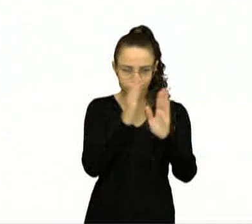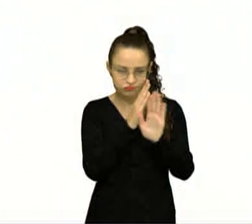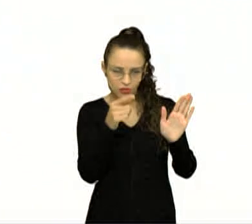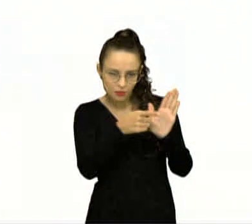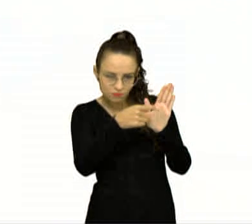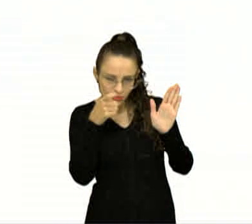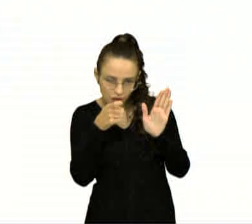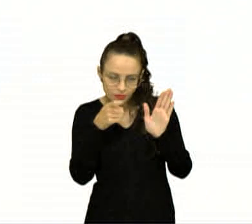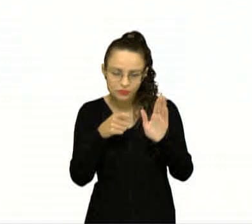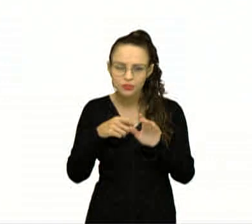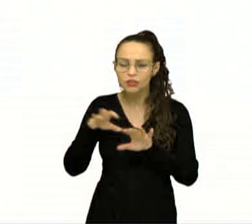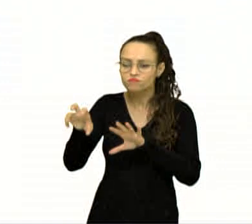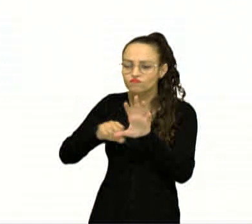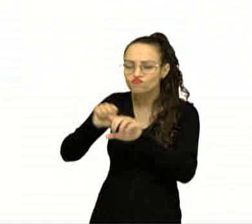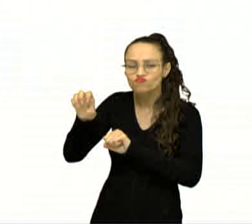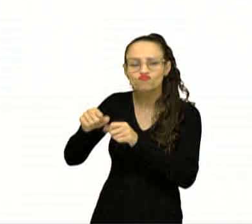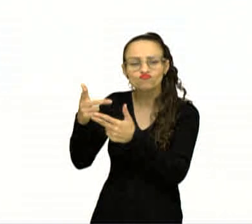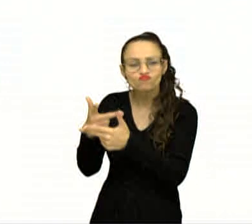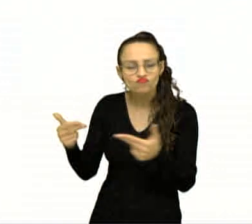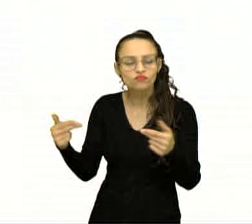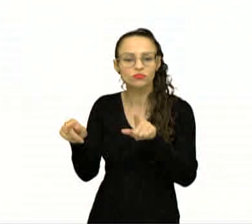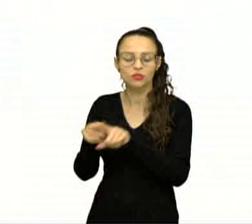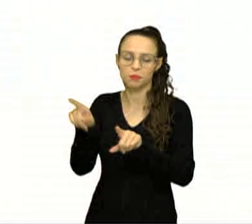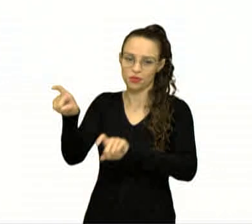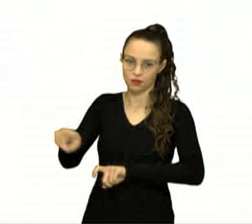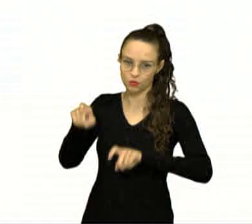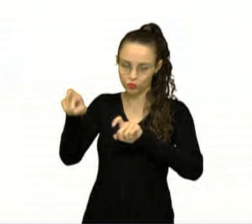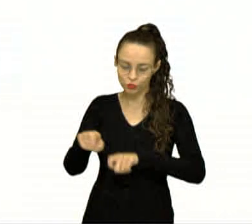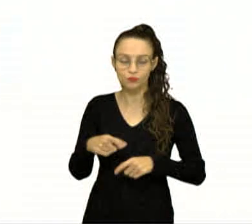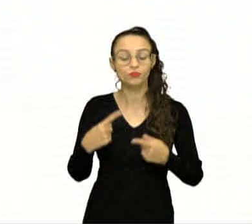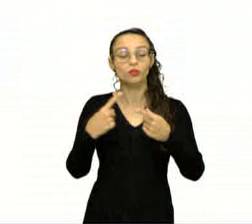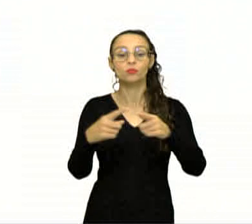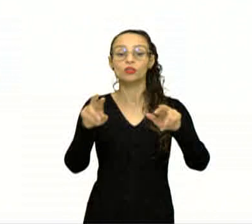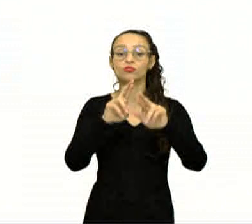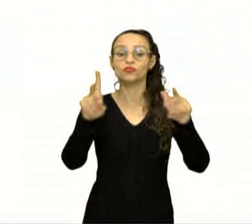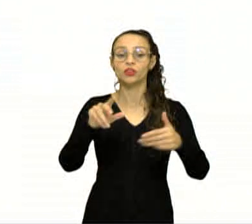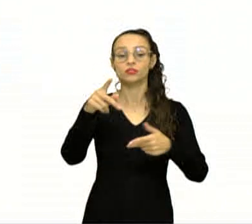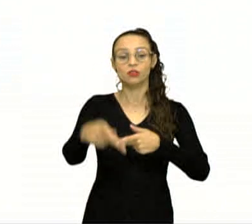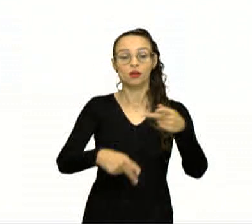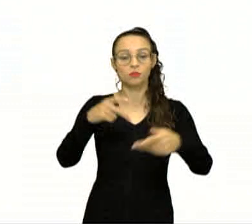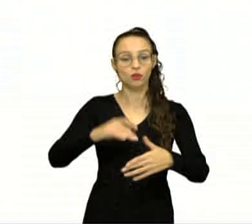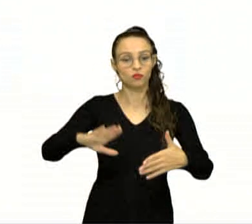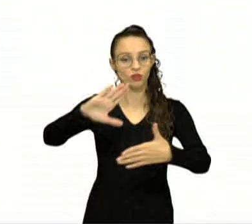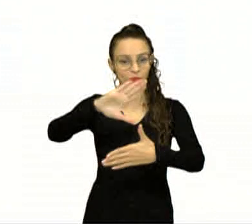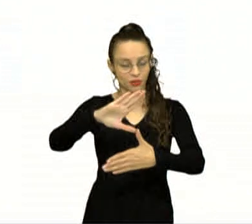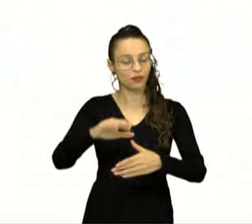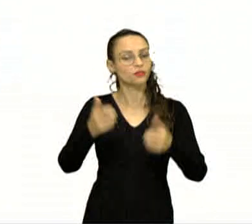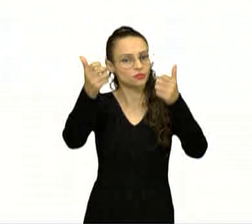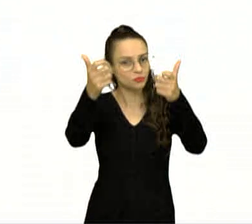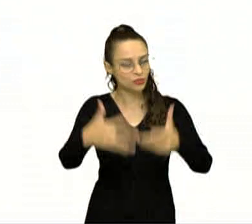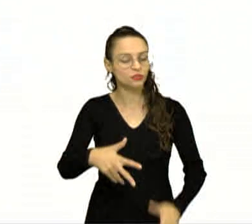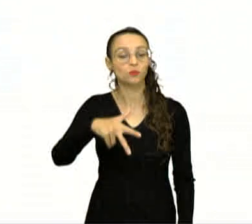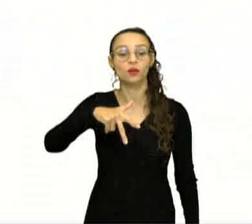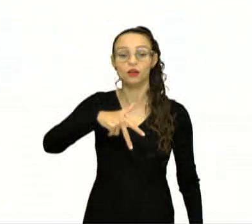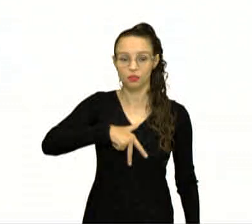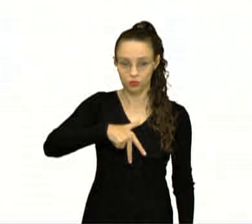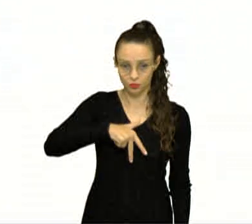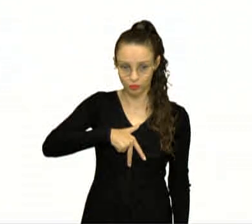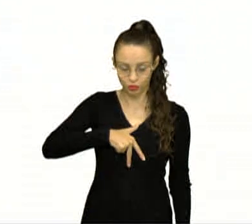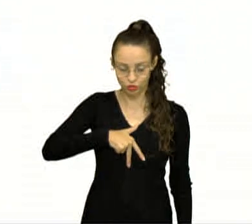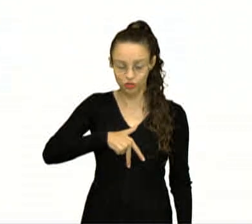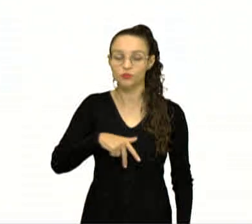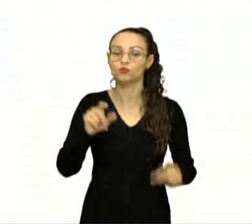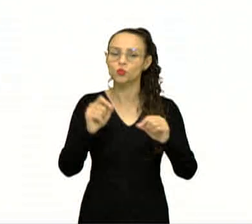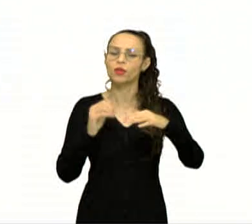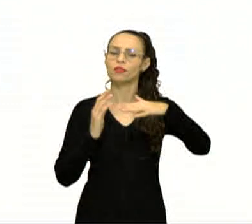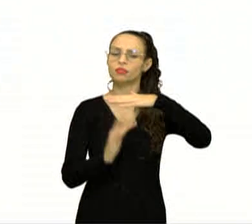e agricultores. Olha lá, por que as diferenças dos povos americanos? Então tem a explicação antropológica,